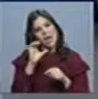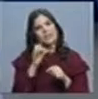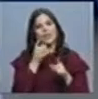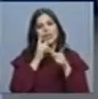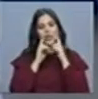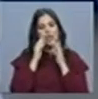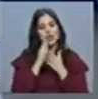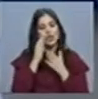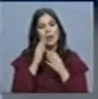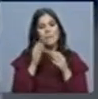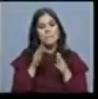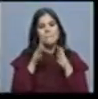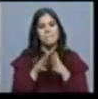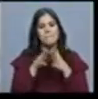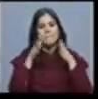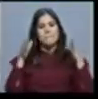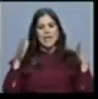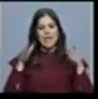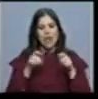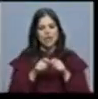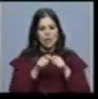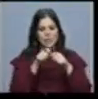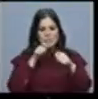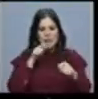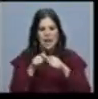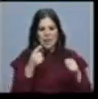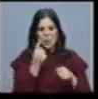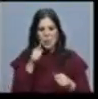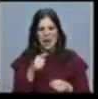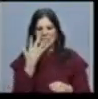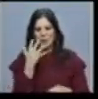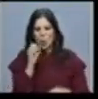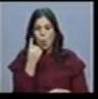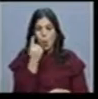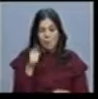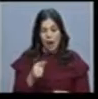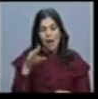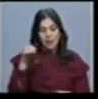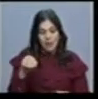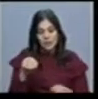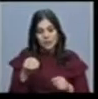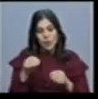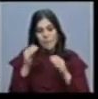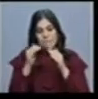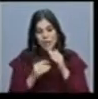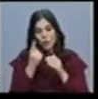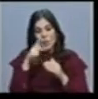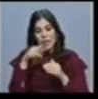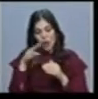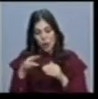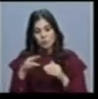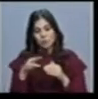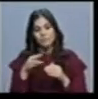ele é muito mais largo ao longo do seu equador, uma proporção de 1:5 ou 1:10, e tem menos de 1 km de diâmetro. Porquê é que é